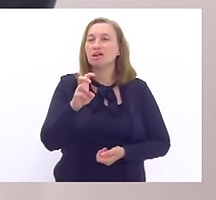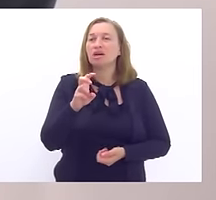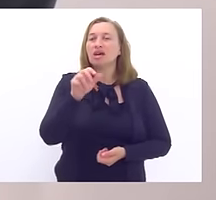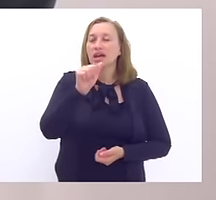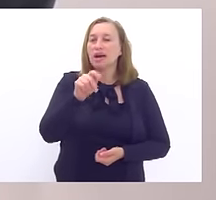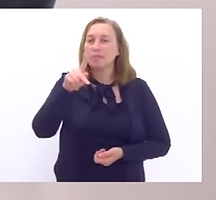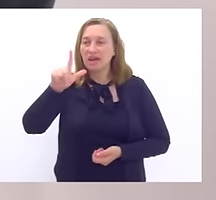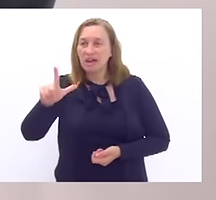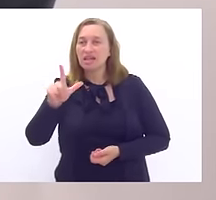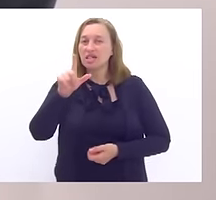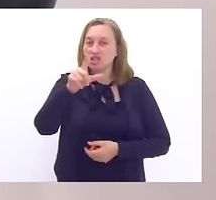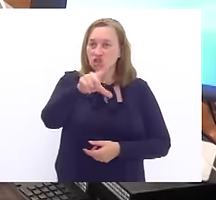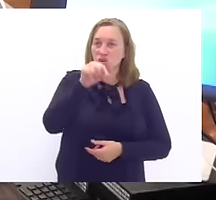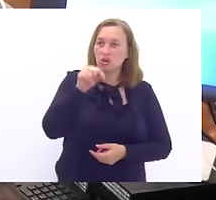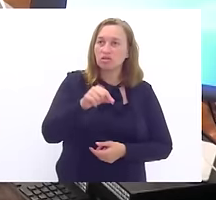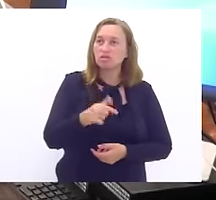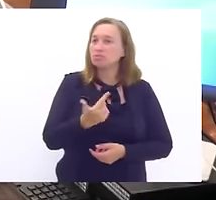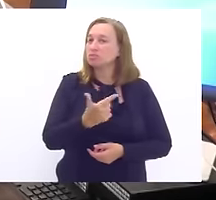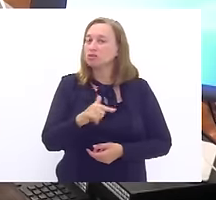operacional